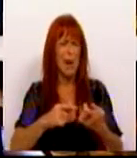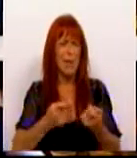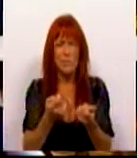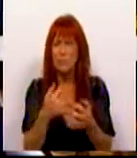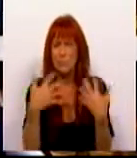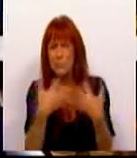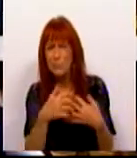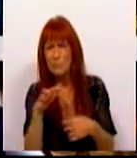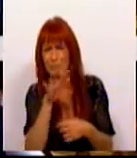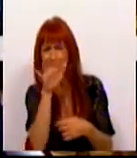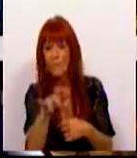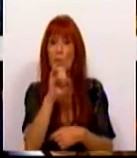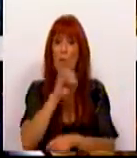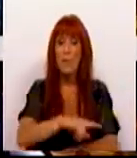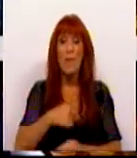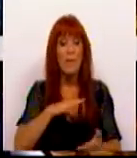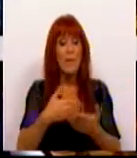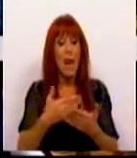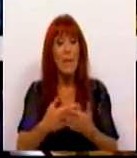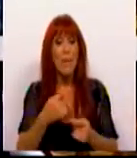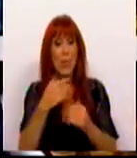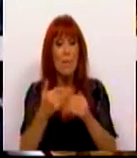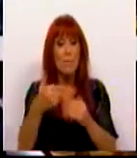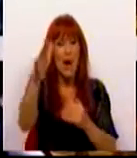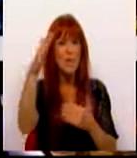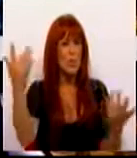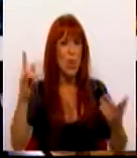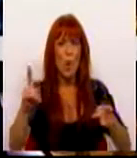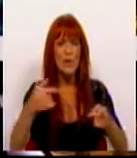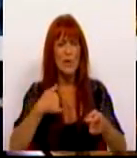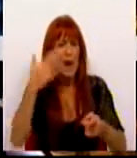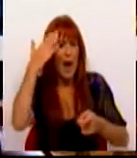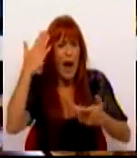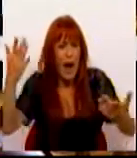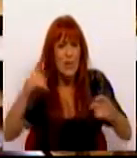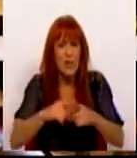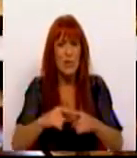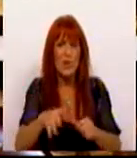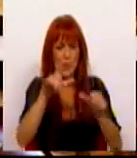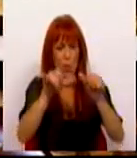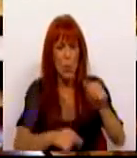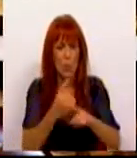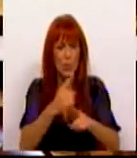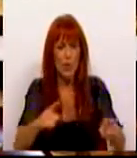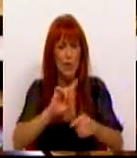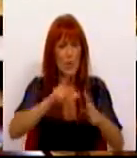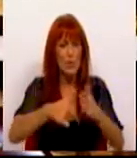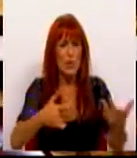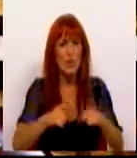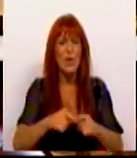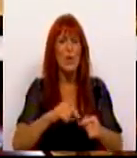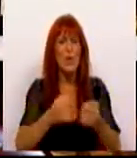impreciso, podendo vir a ter implicações muito para além do alcance que se depreende da exposição de motivos do projeto e com custos